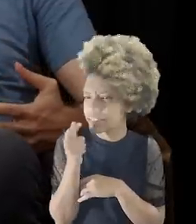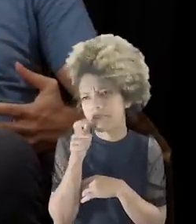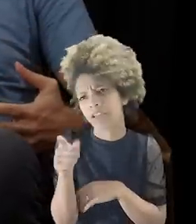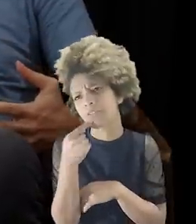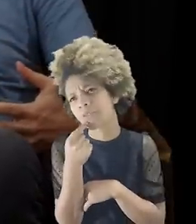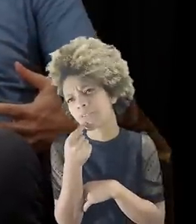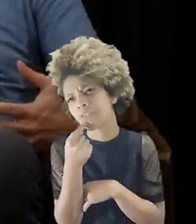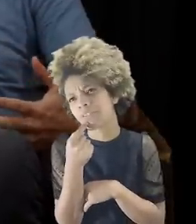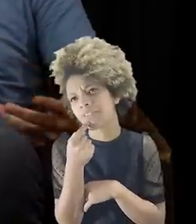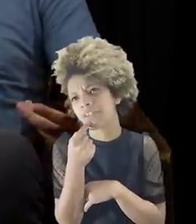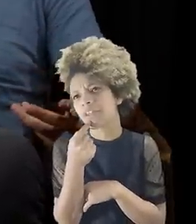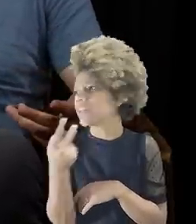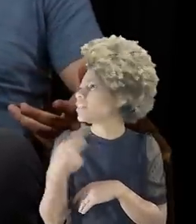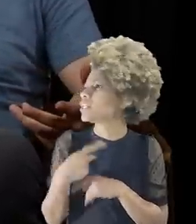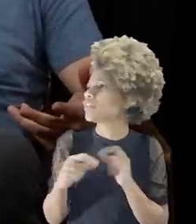dele